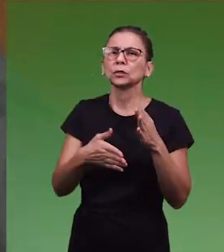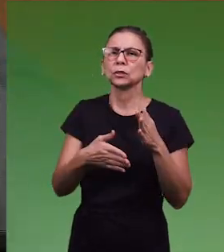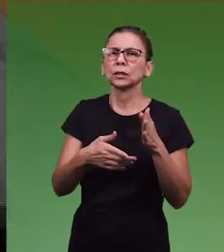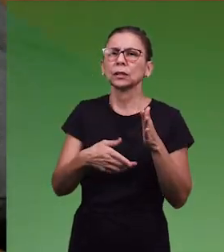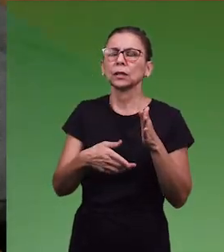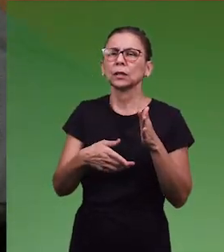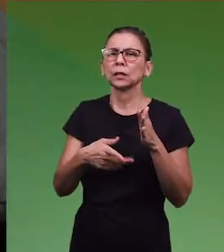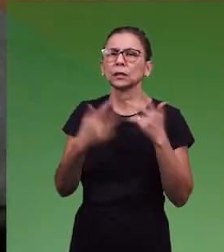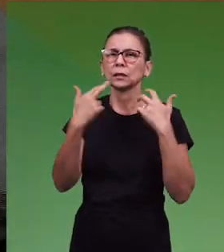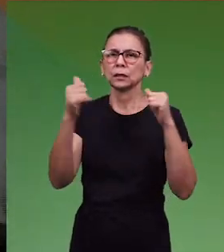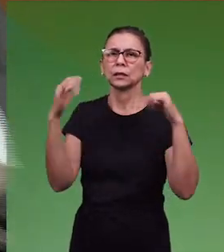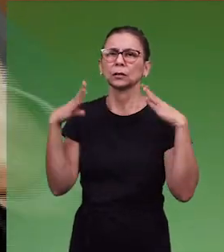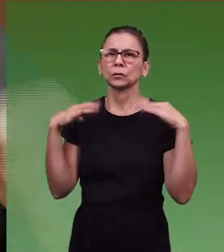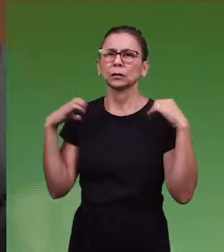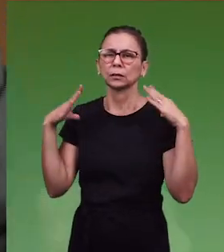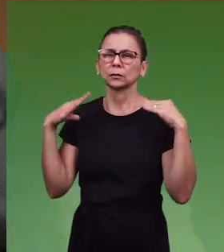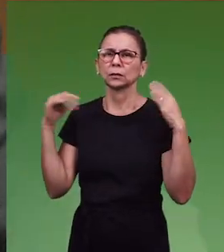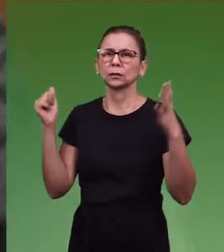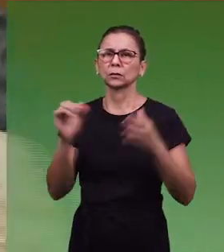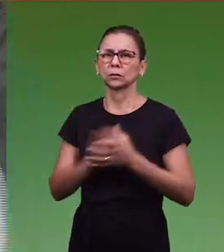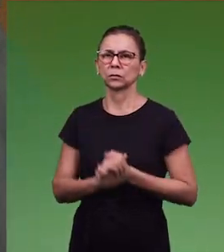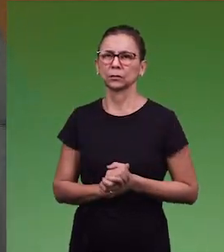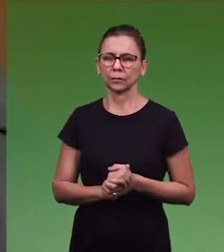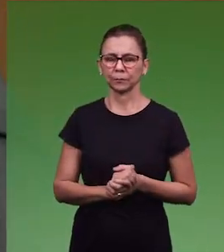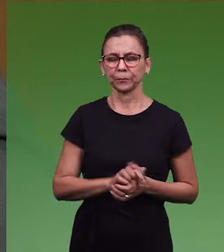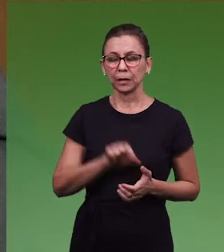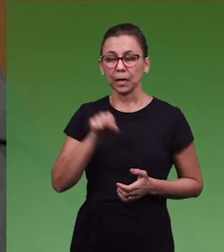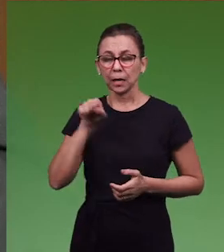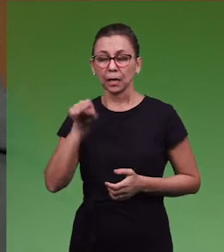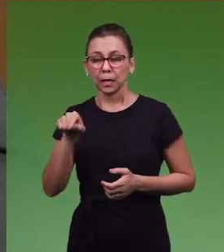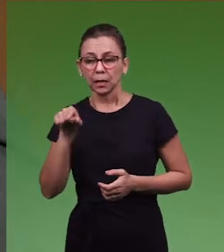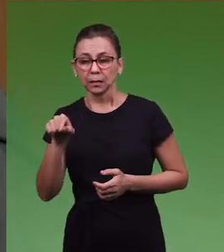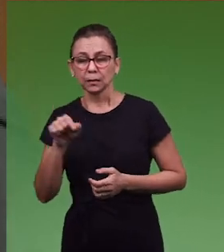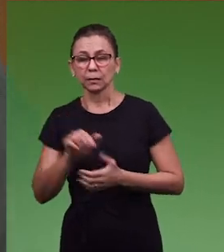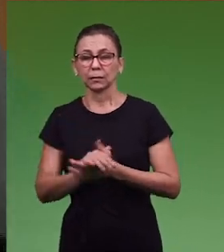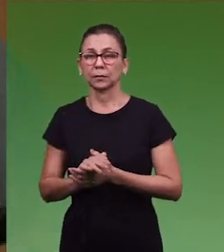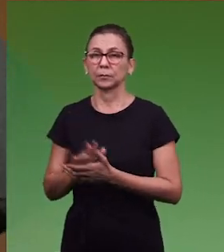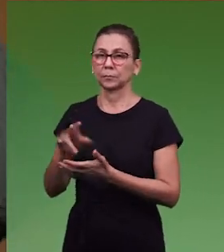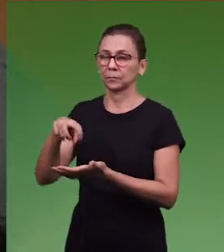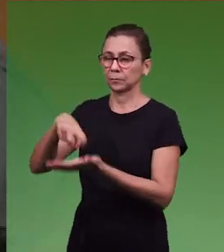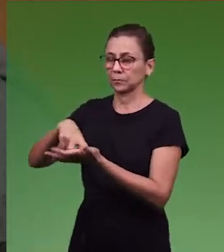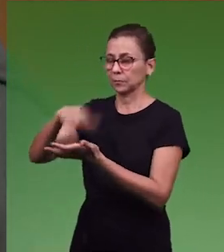outro passou uma luta tremenda. Clamou,